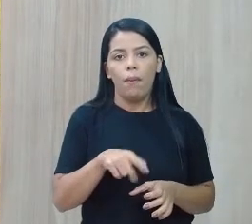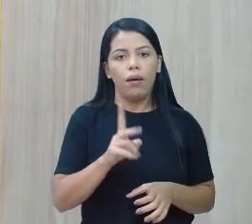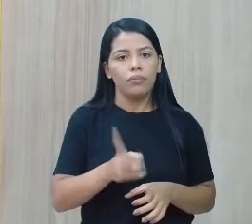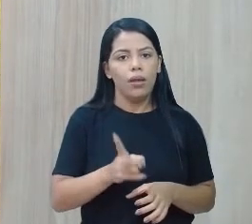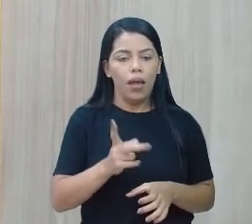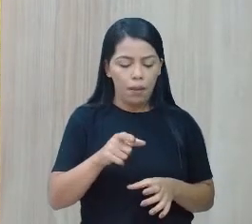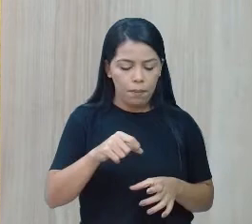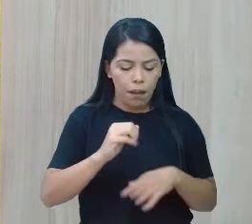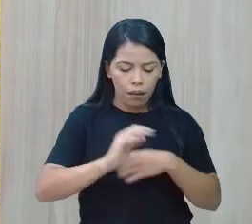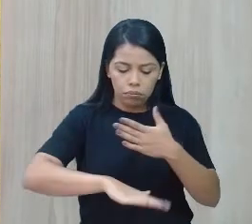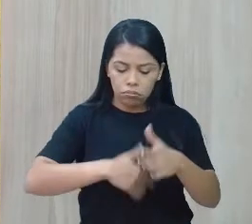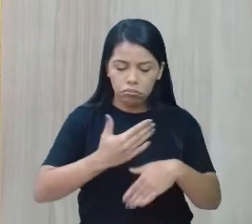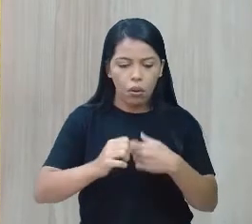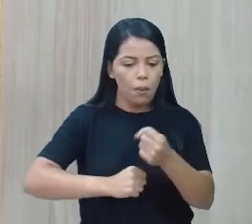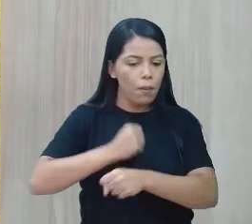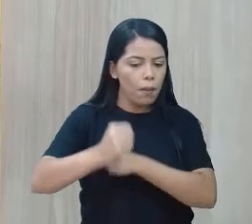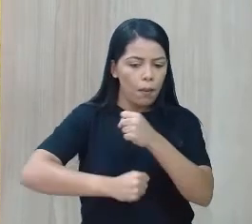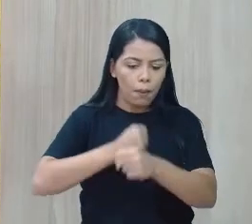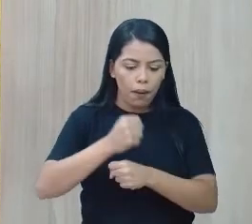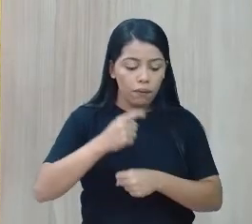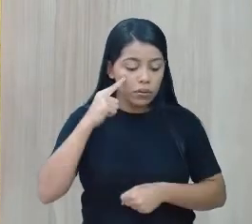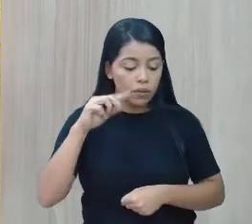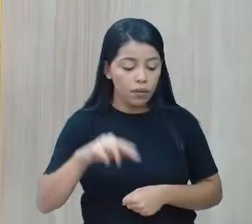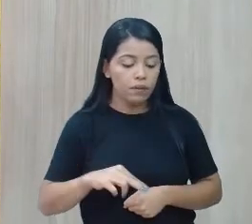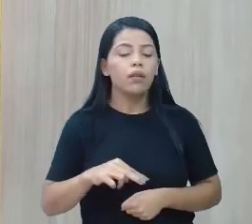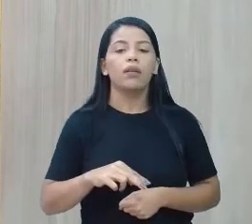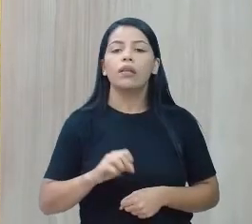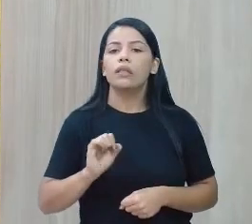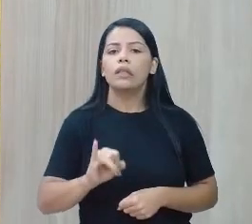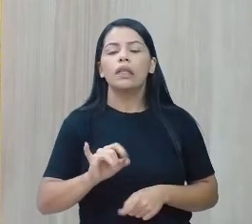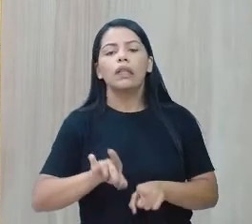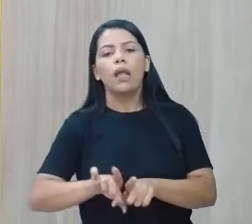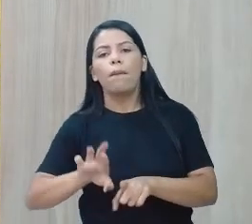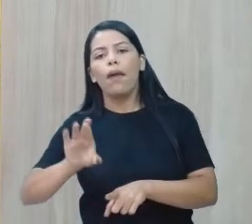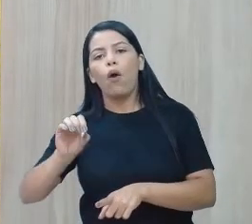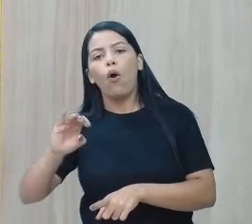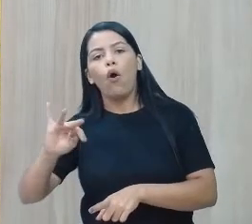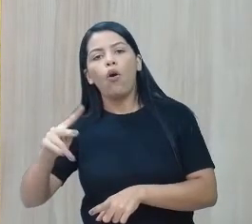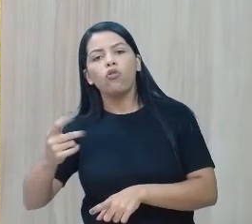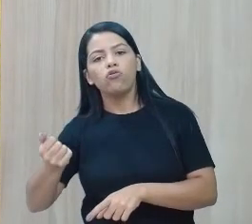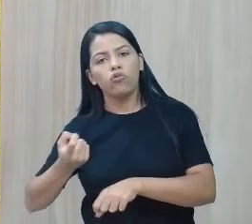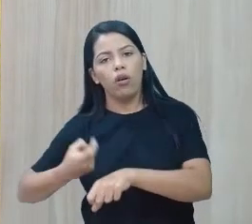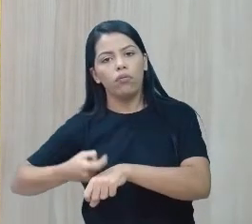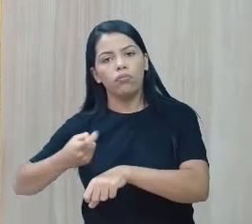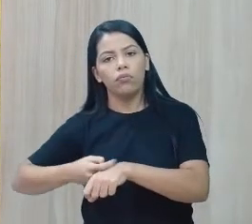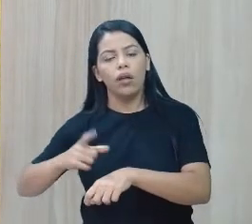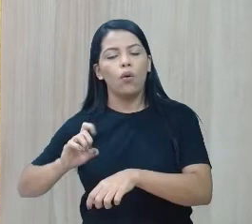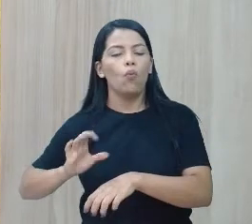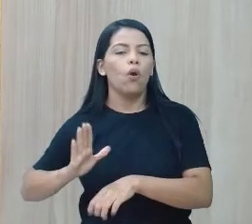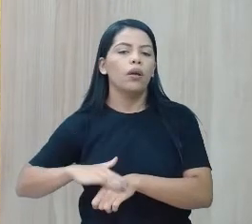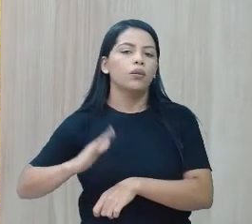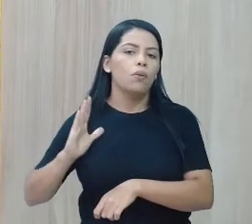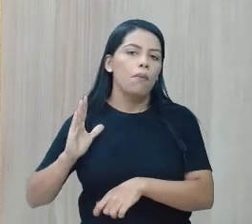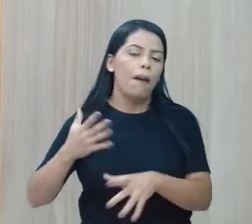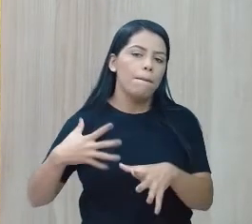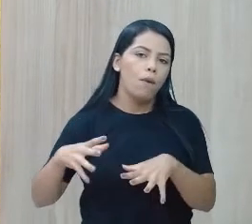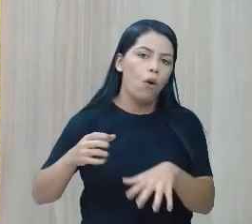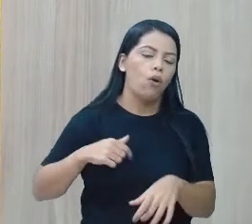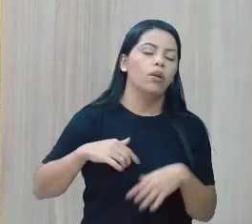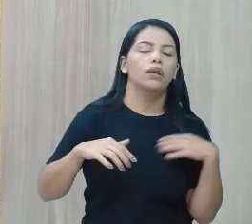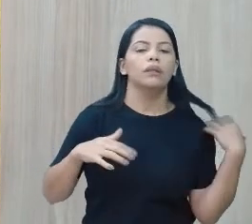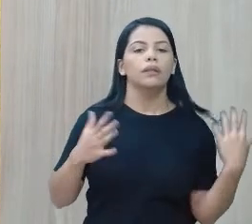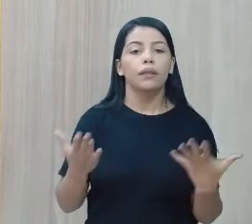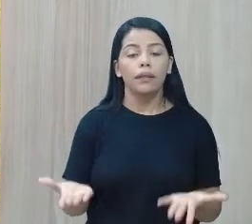né, professor? Sim. Magmática, metamórfica, sedimentar. Então, quanto mais frágil, mais mole o